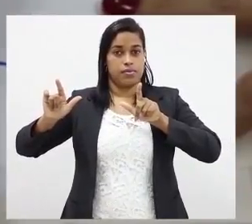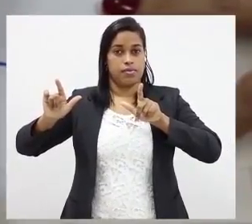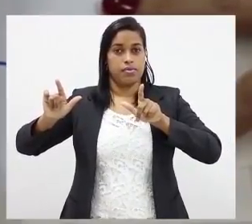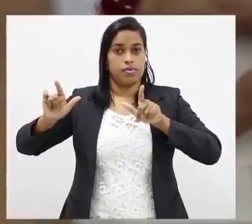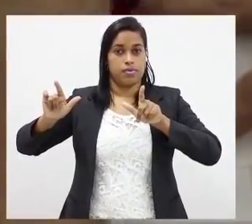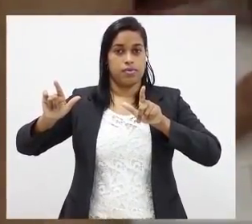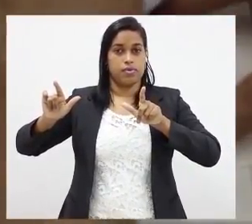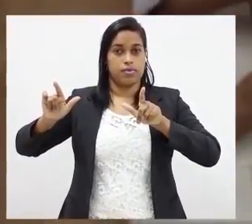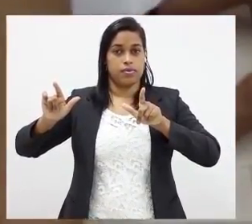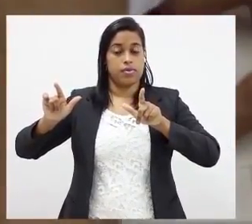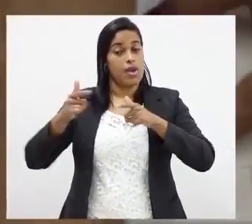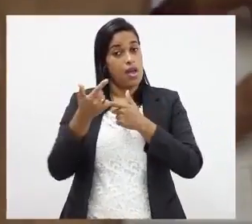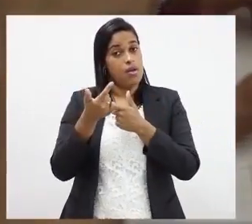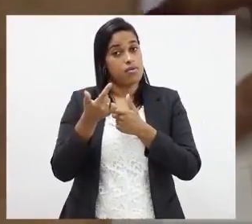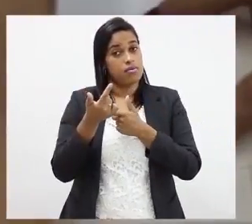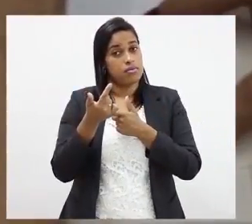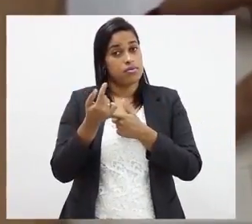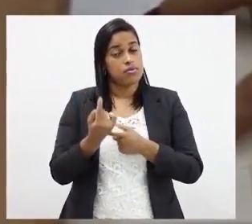ser algo